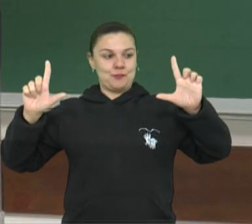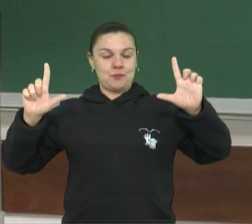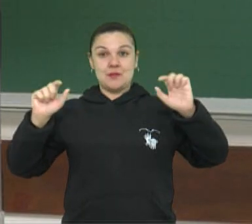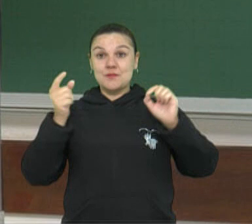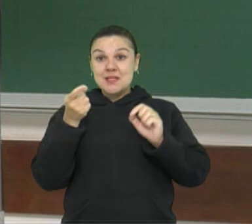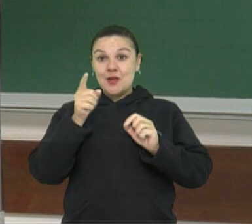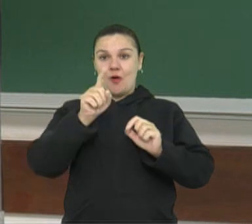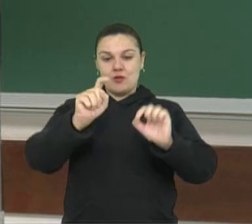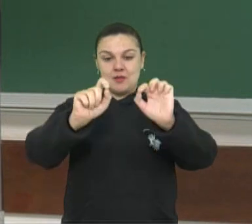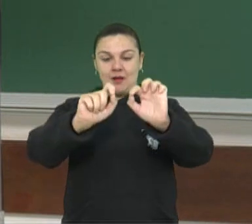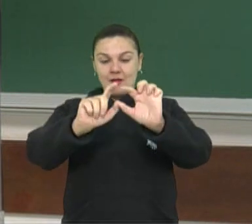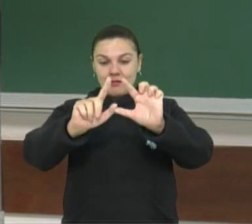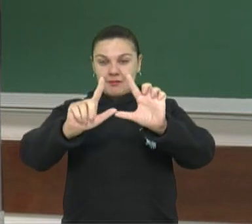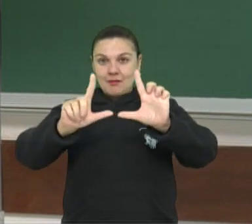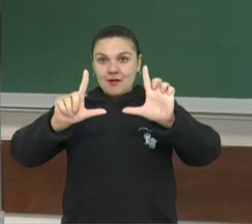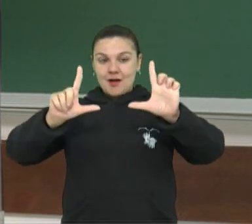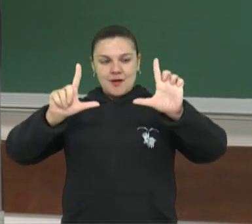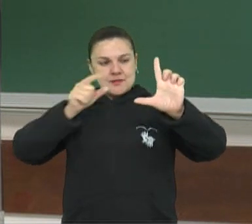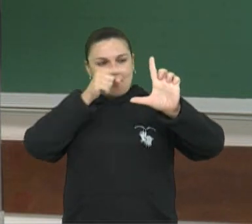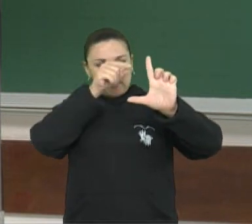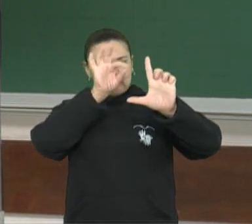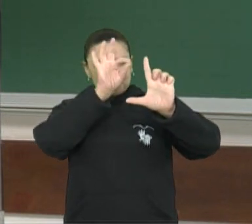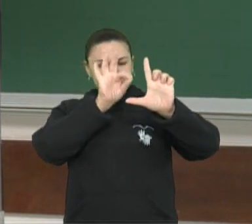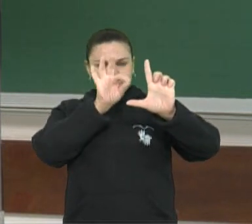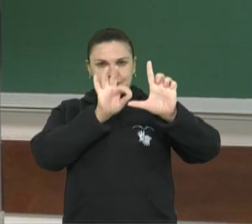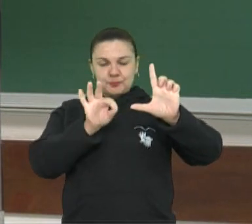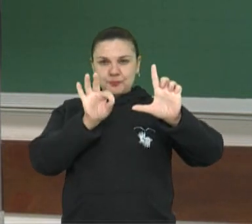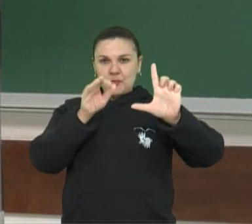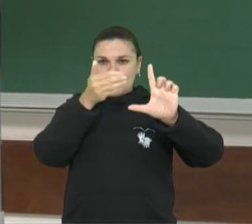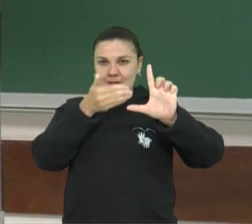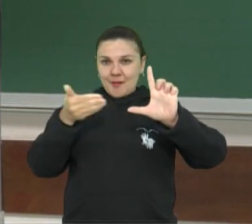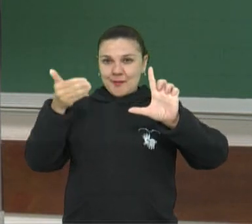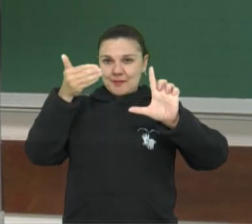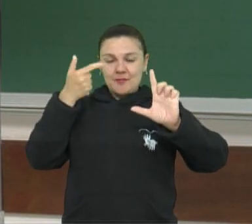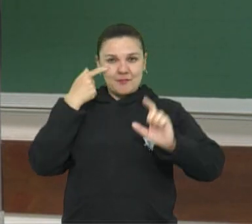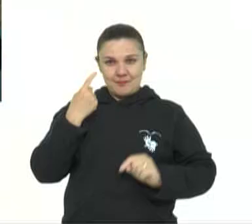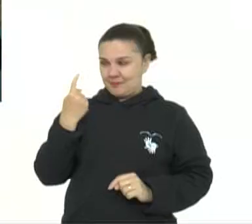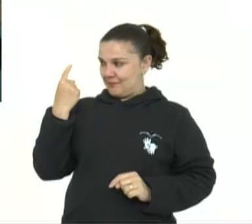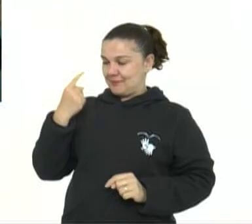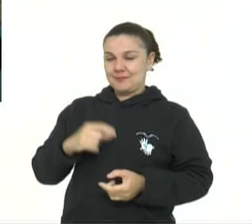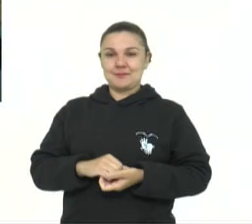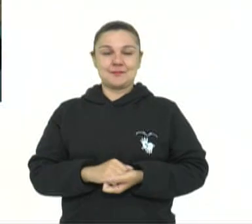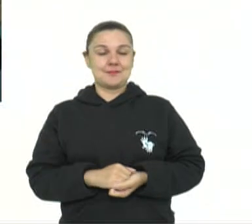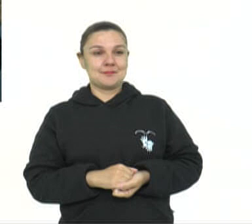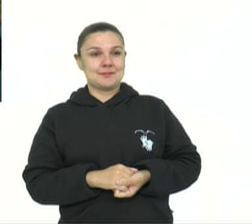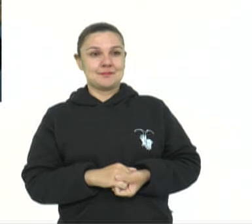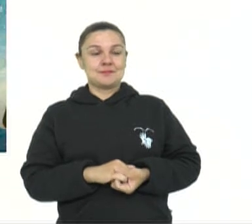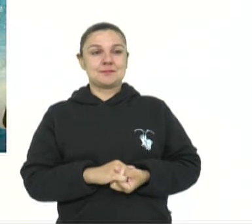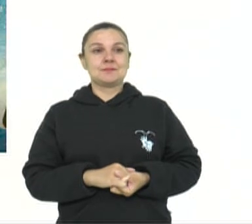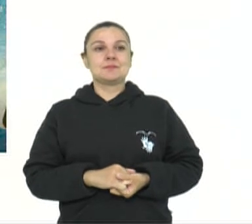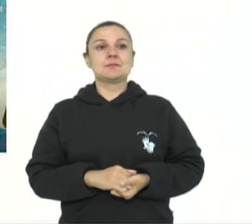zoom, você consegue perceber detalhes da tela. Vamos observá-la.